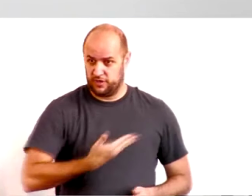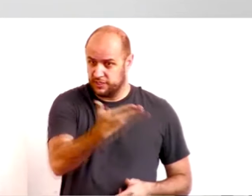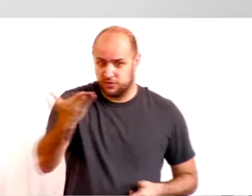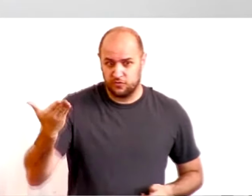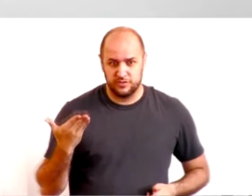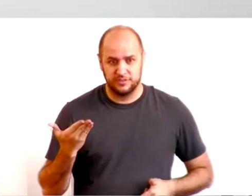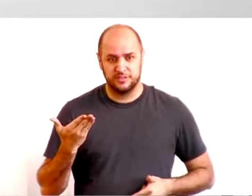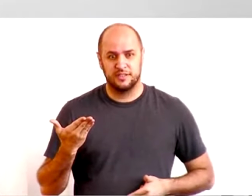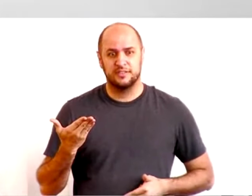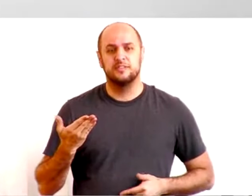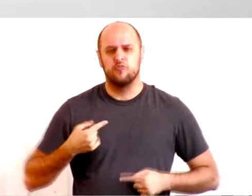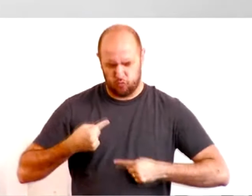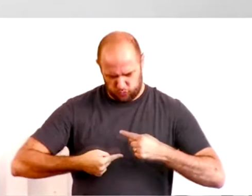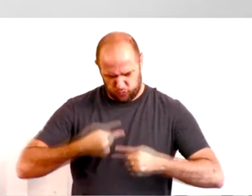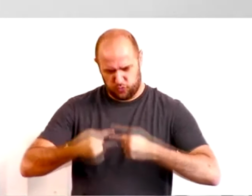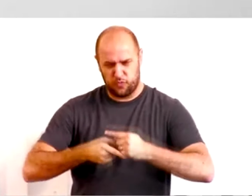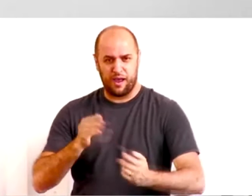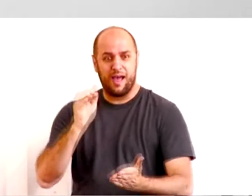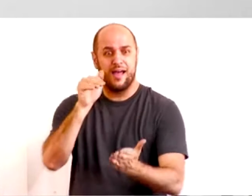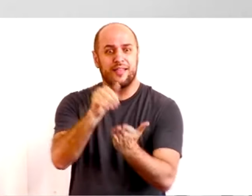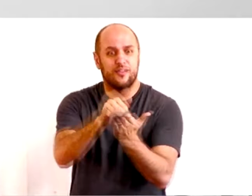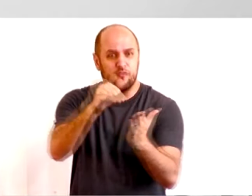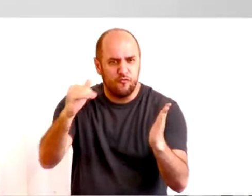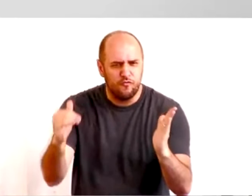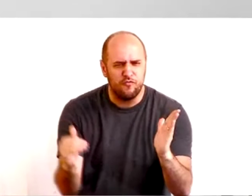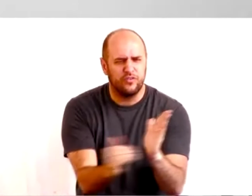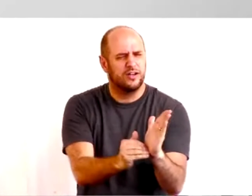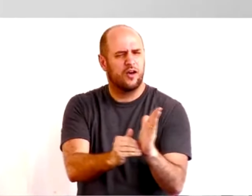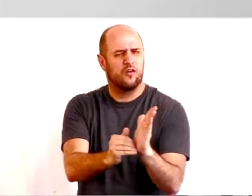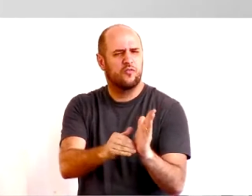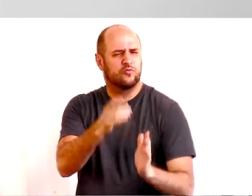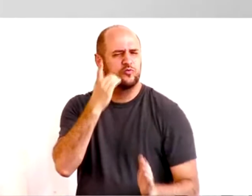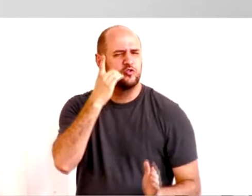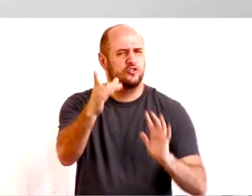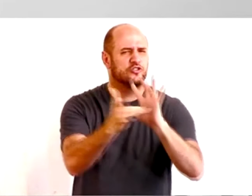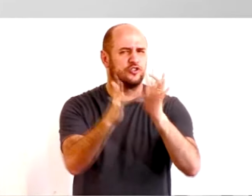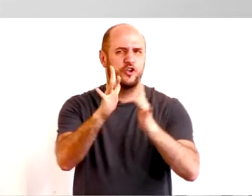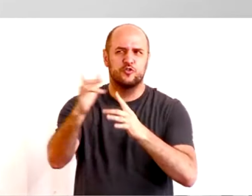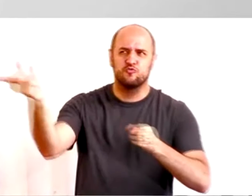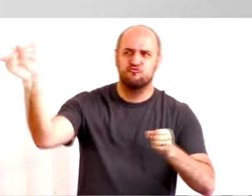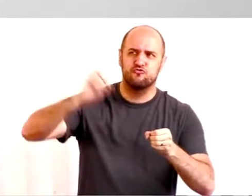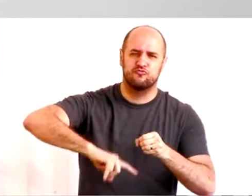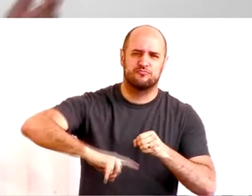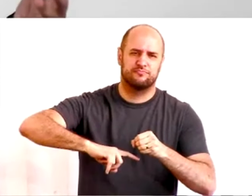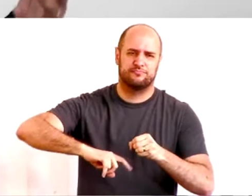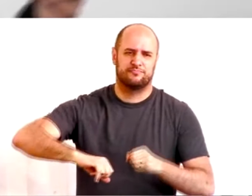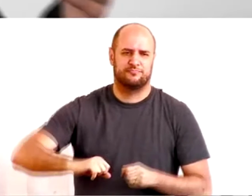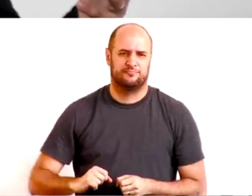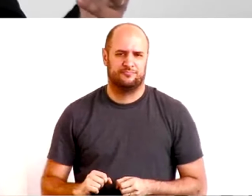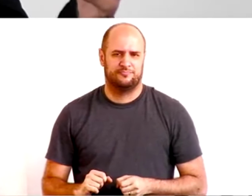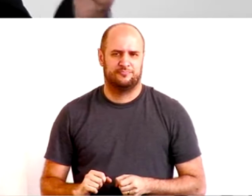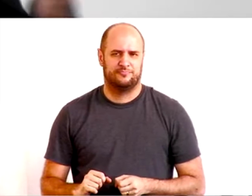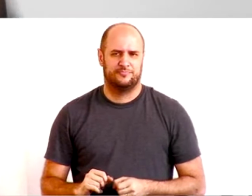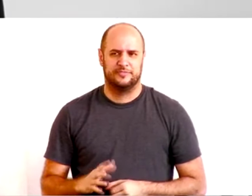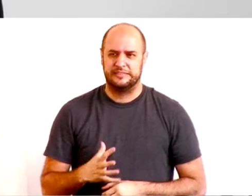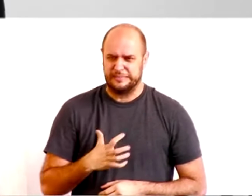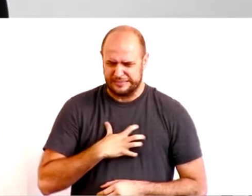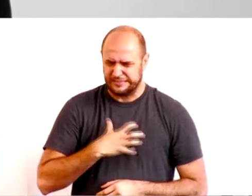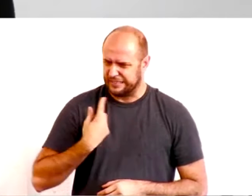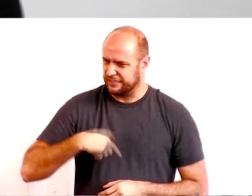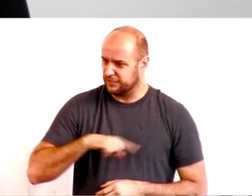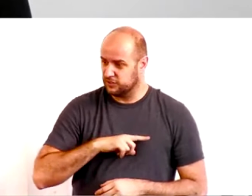de completá-la até o dia de Cristo Jesus. Isso deve revigorar o